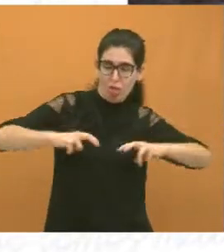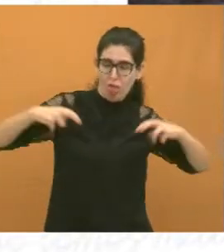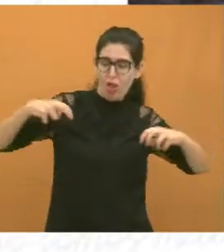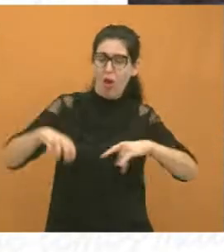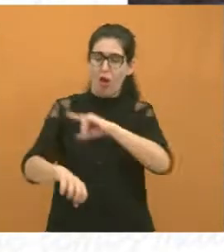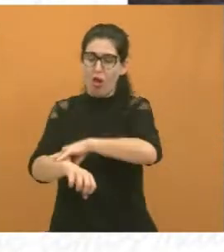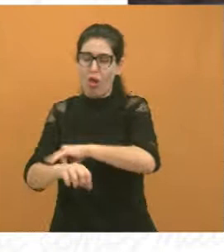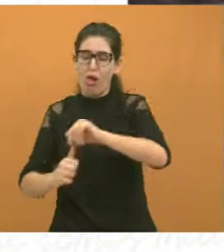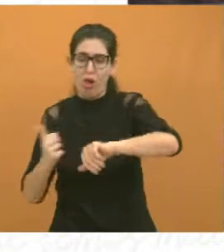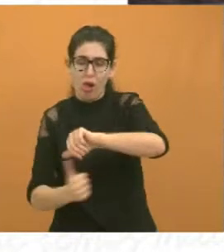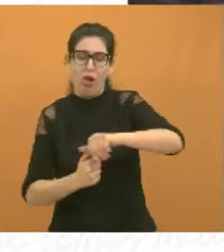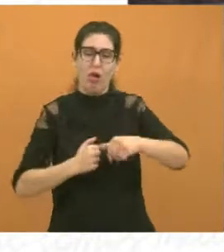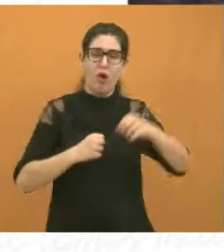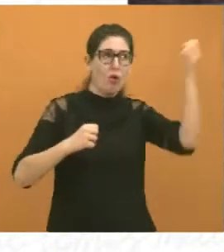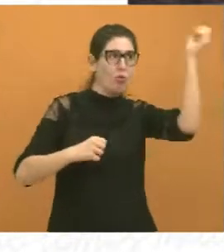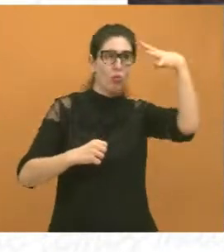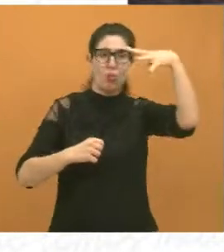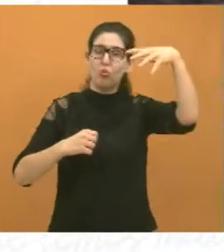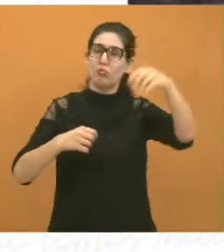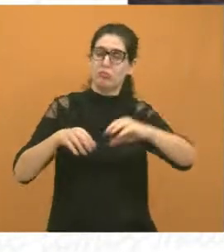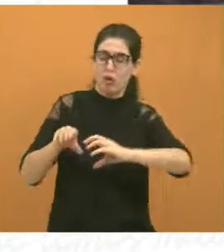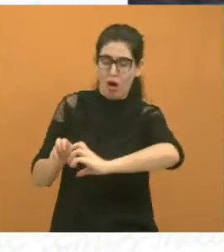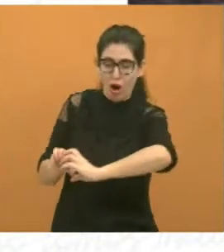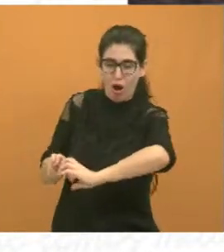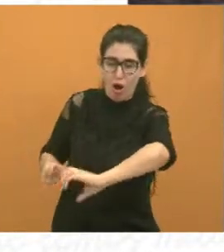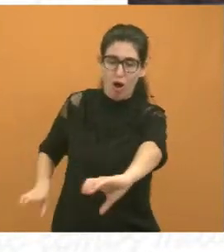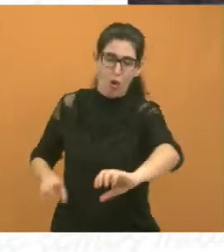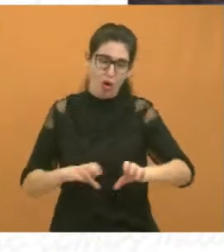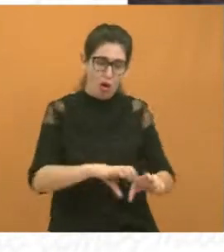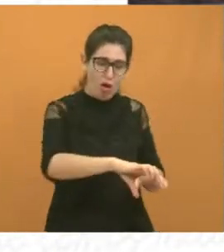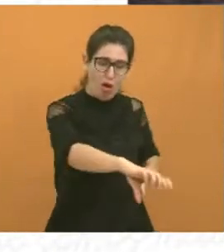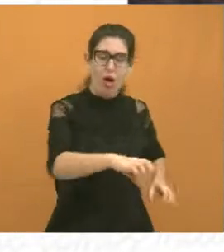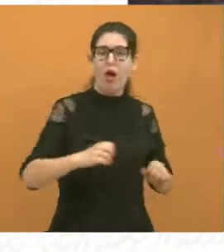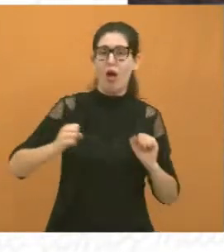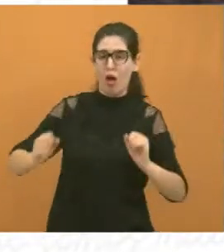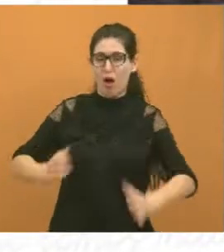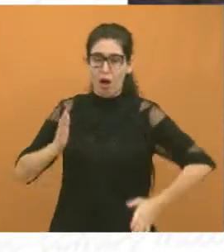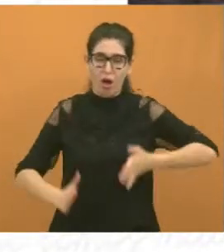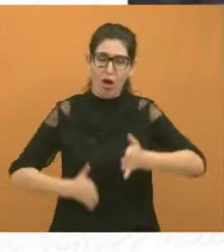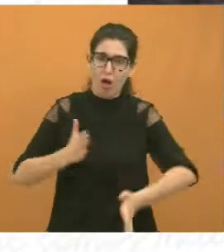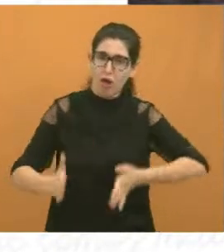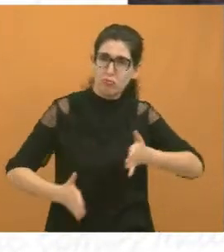iluminação, calçada, acessibilidade, tudo